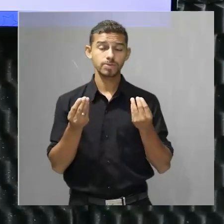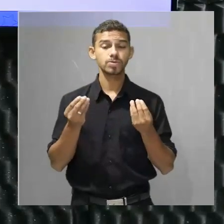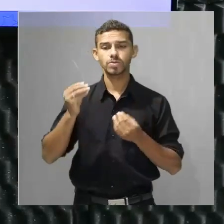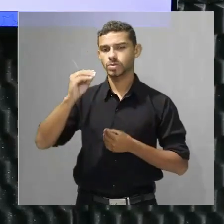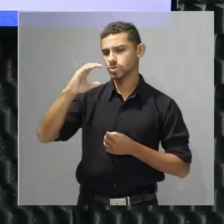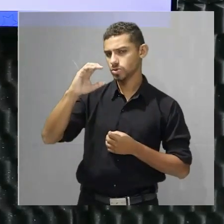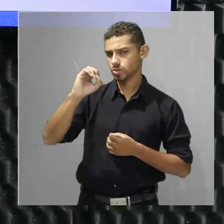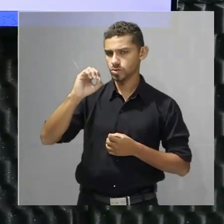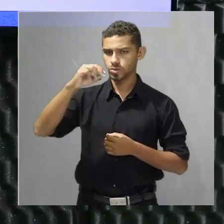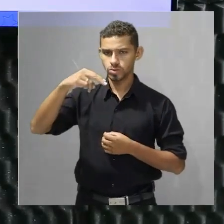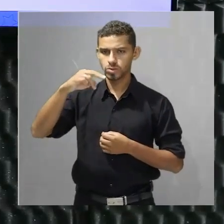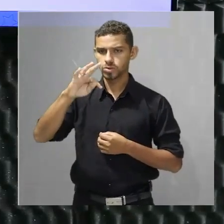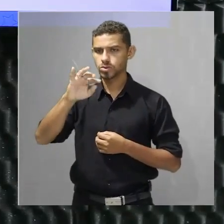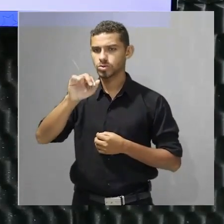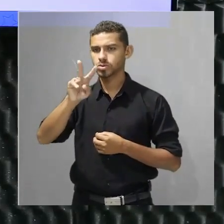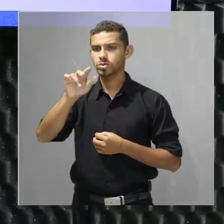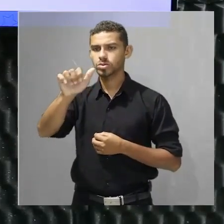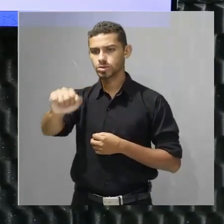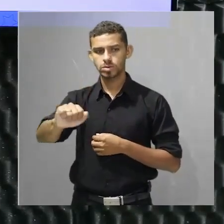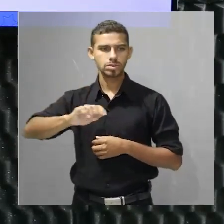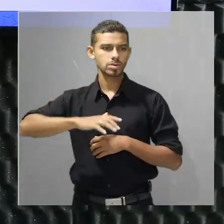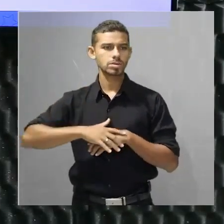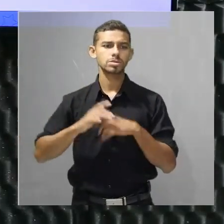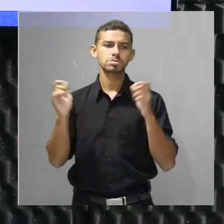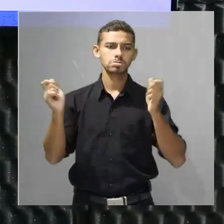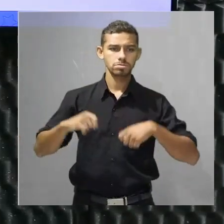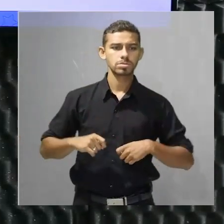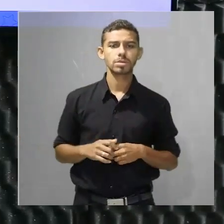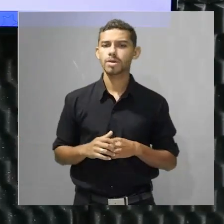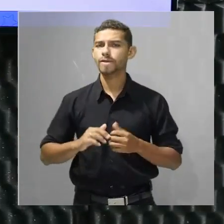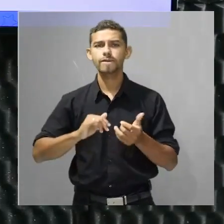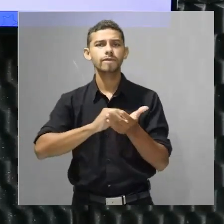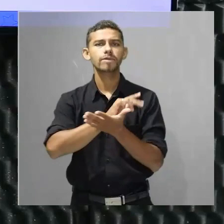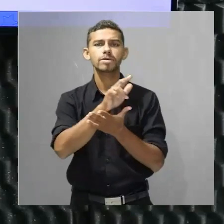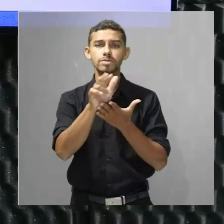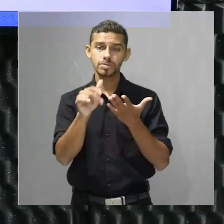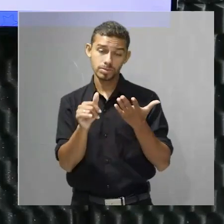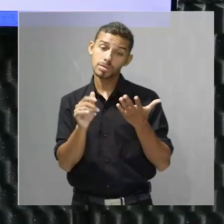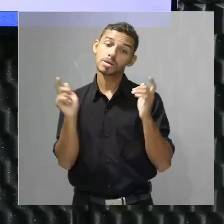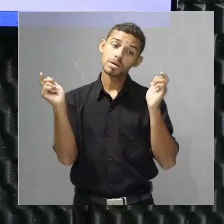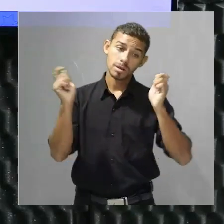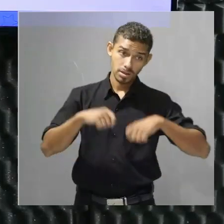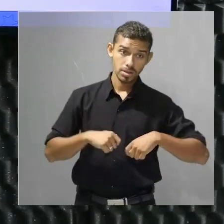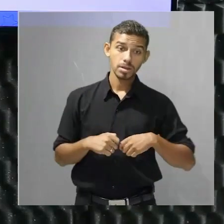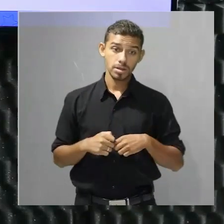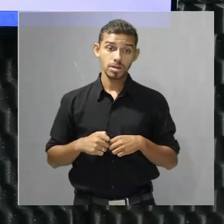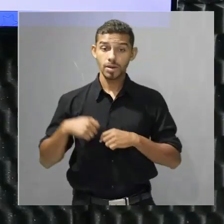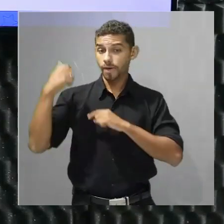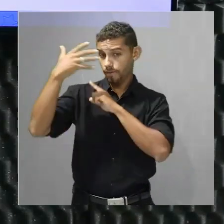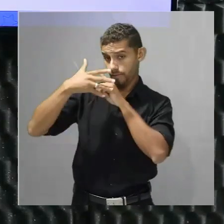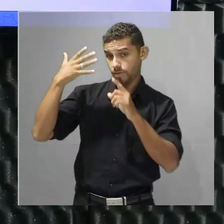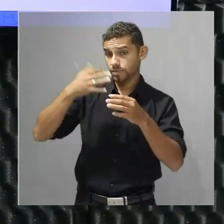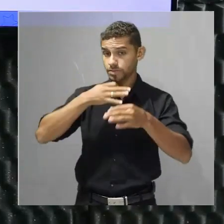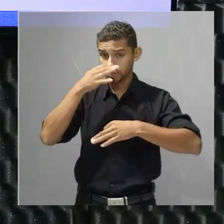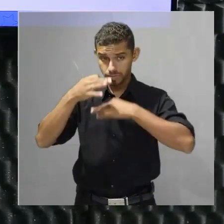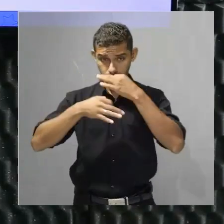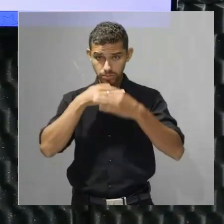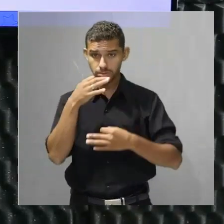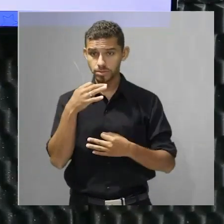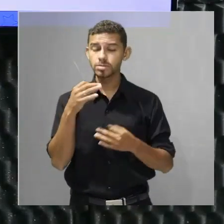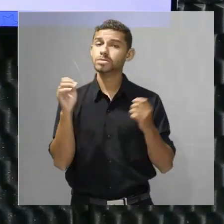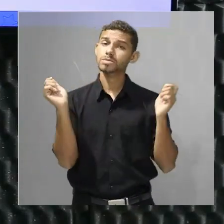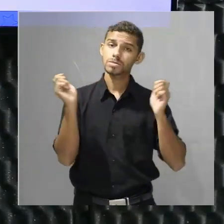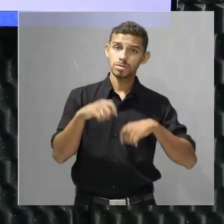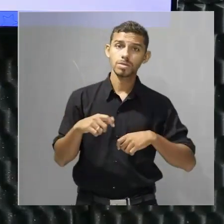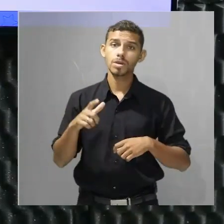persuasão textual né Posso utilizar de várias formas isso quer dizer que o falante ao produzir seu escrito